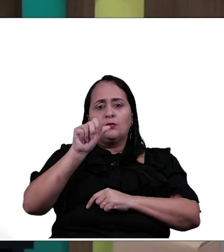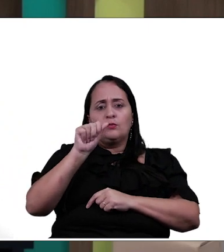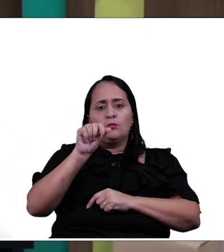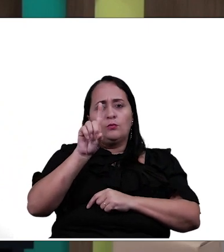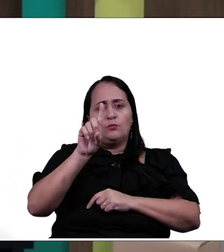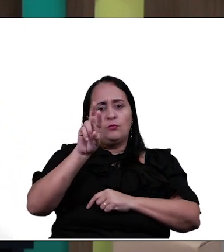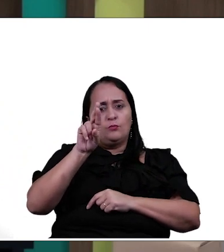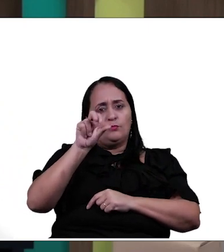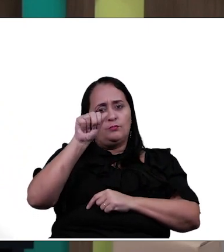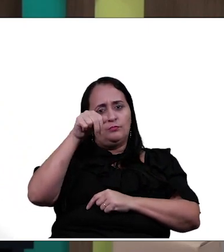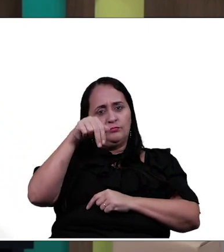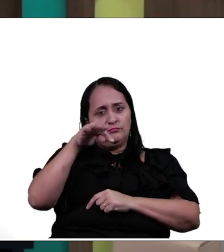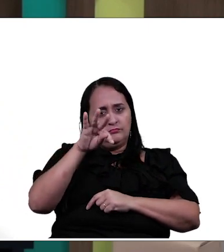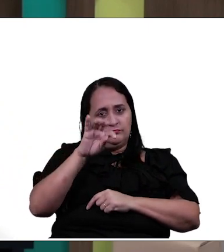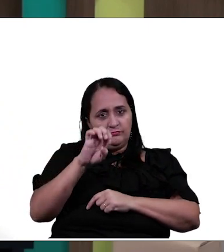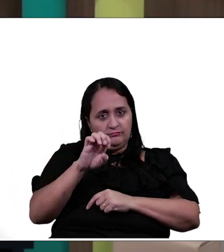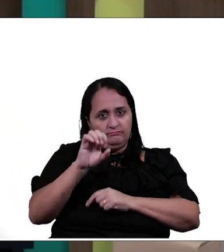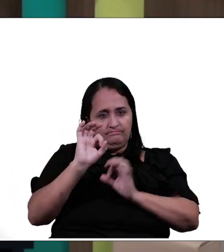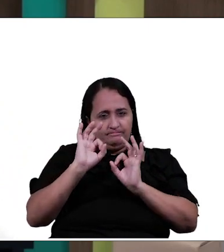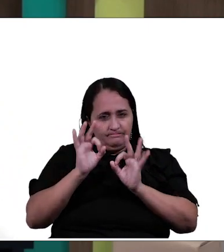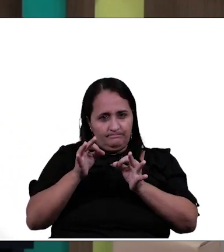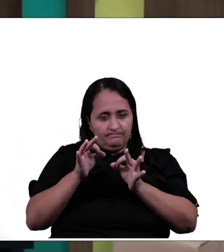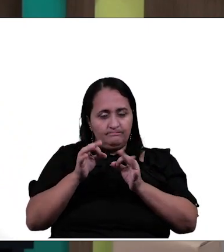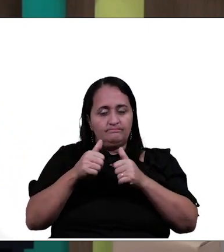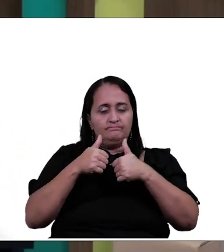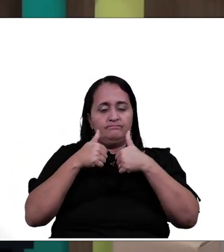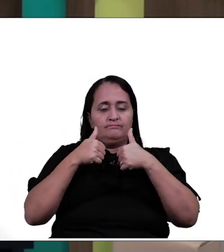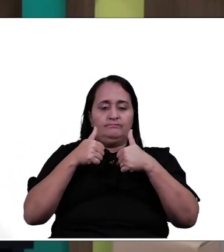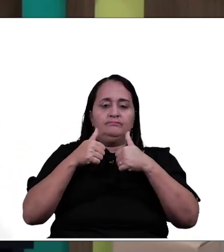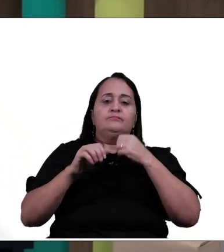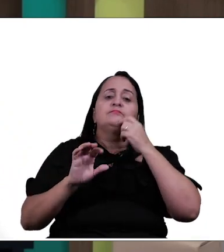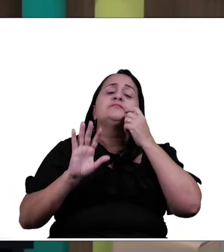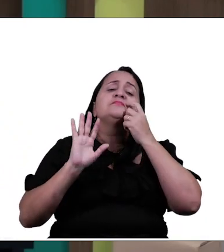te desse uma dízima periódica